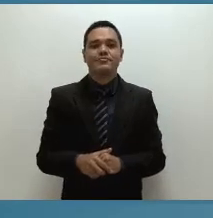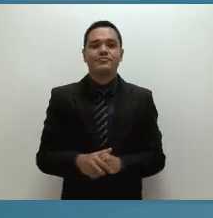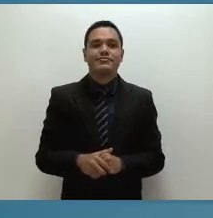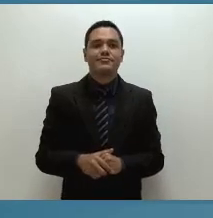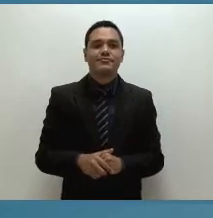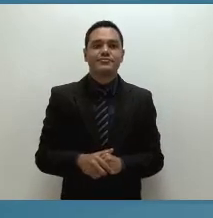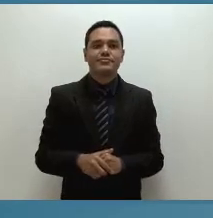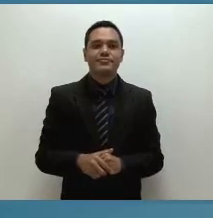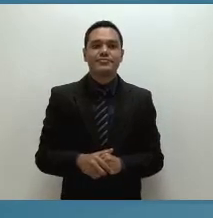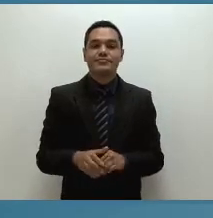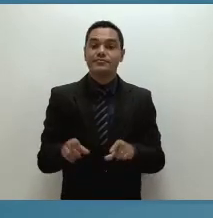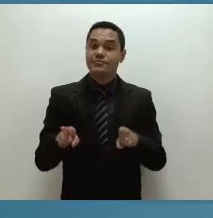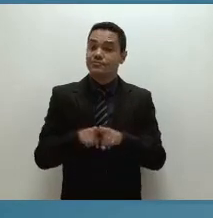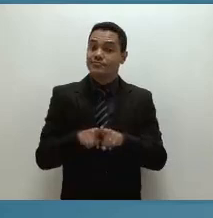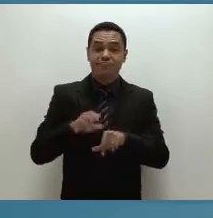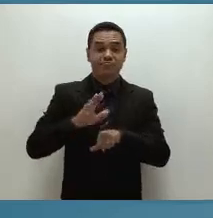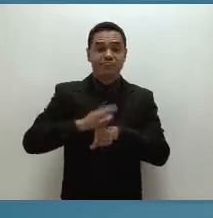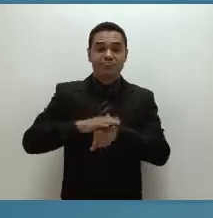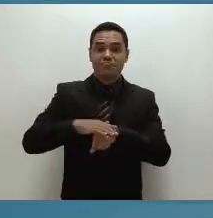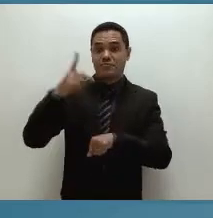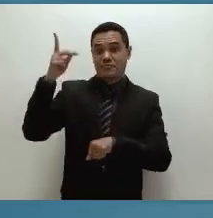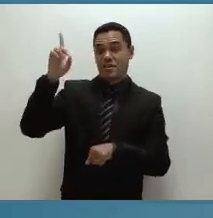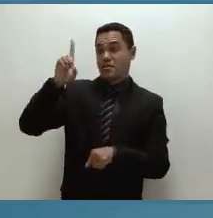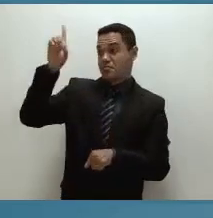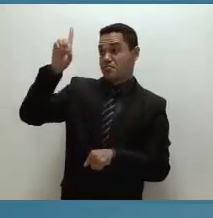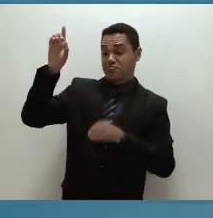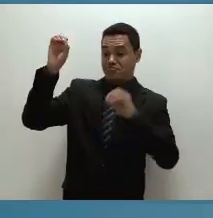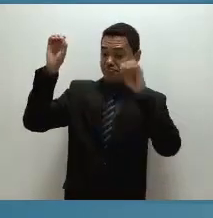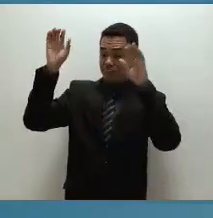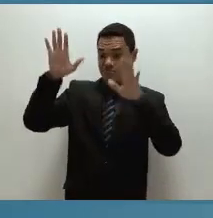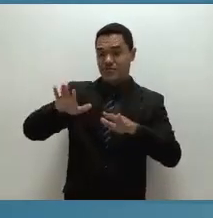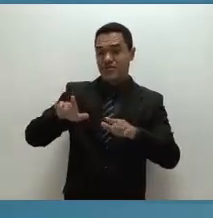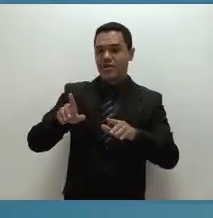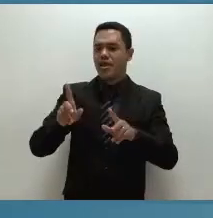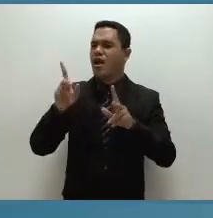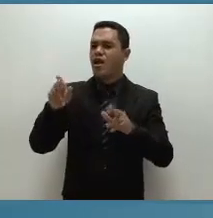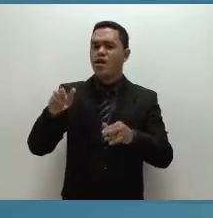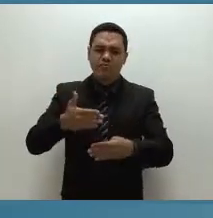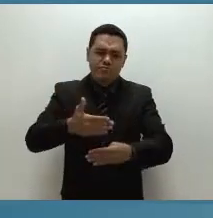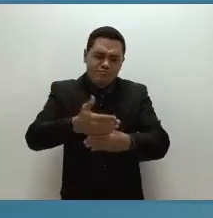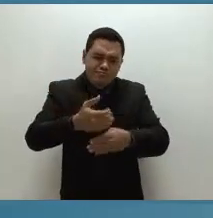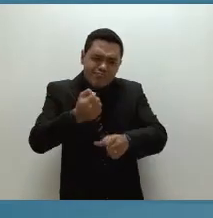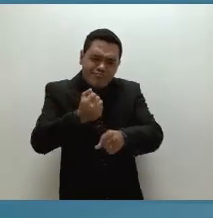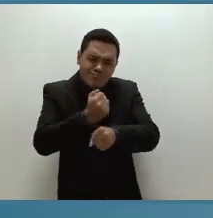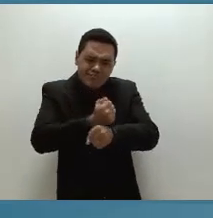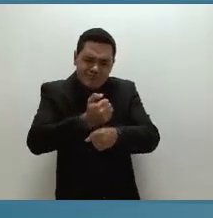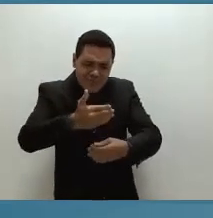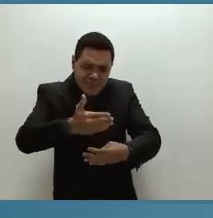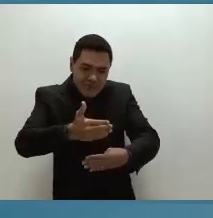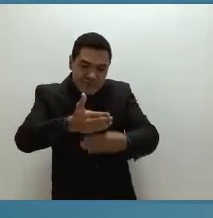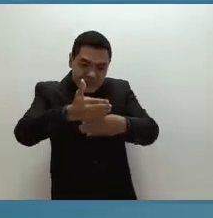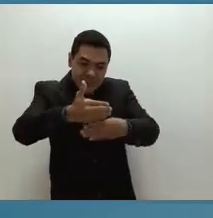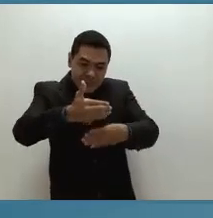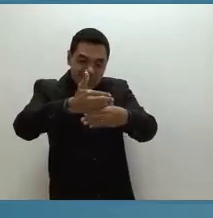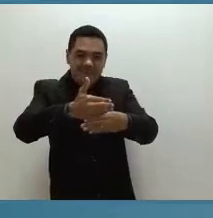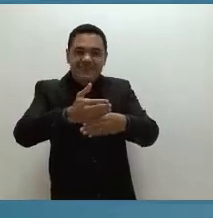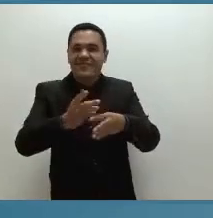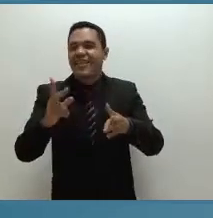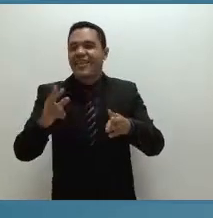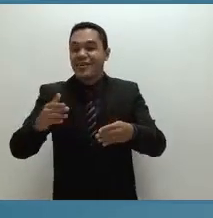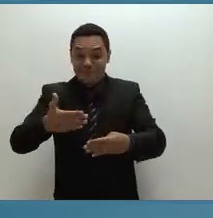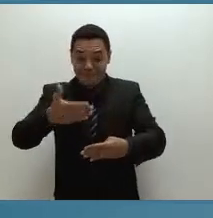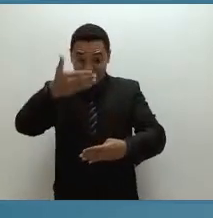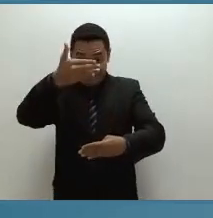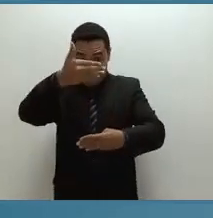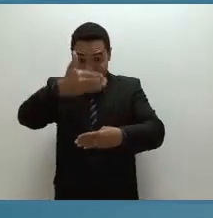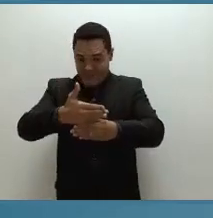de César é mais de tempo. É só um tijolo que dá para dizer. A senhora vai colocar nessa grande construção.